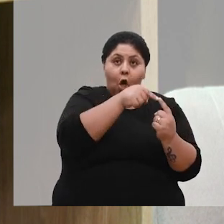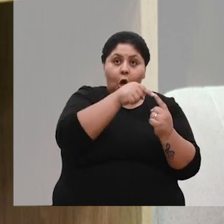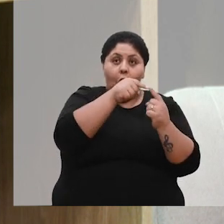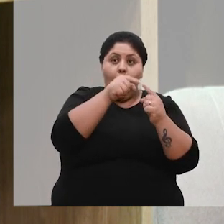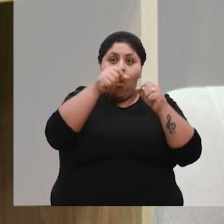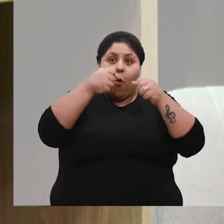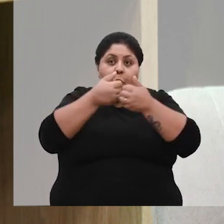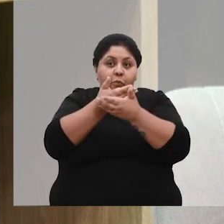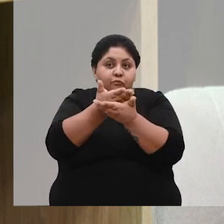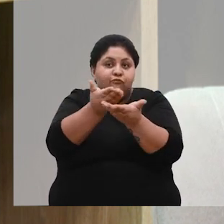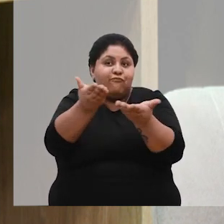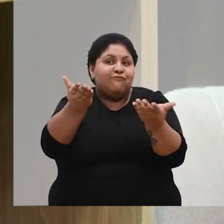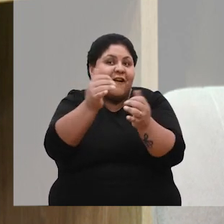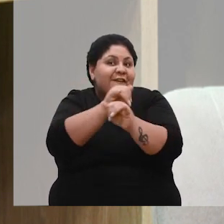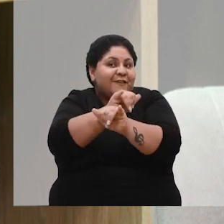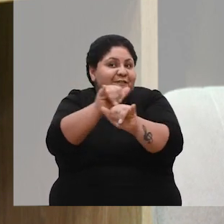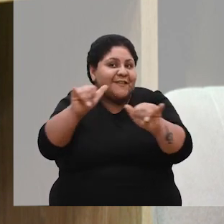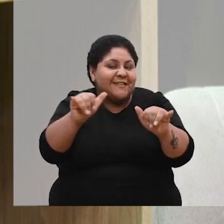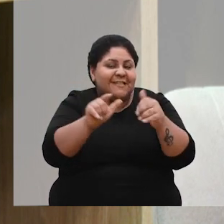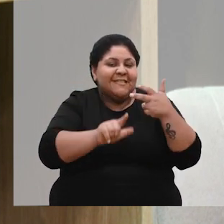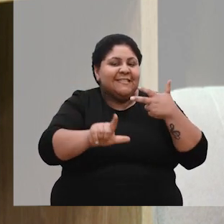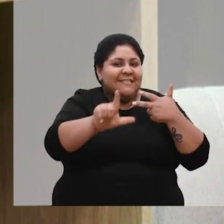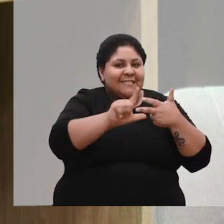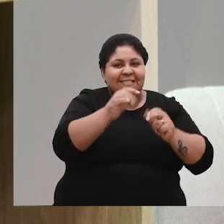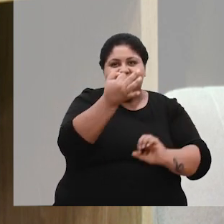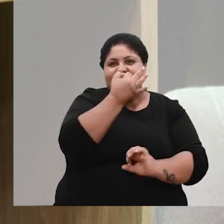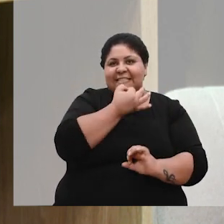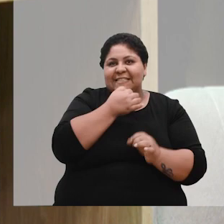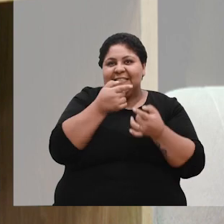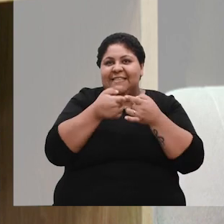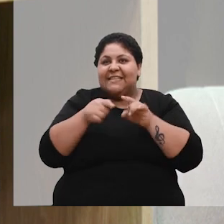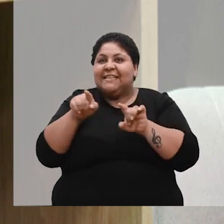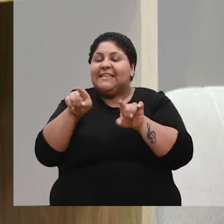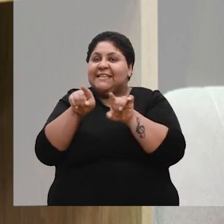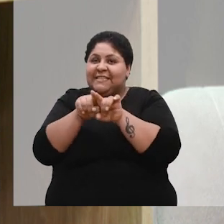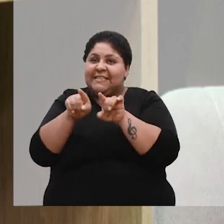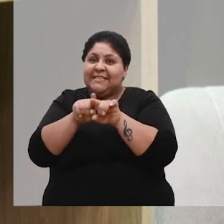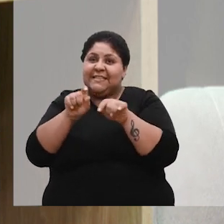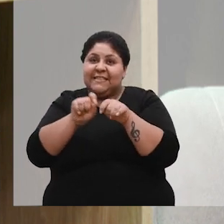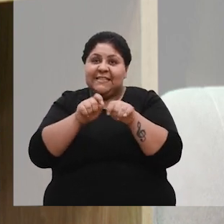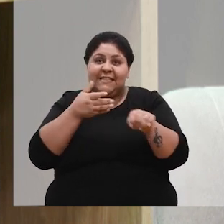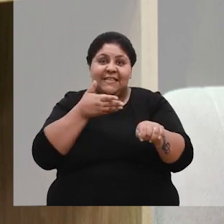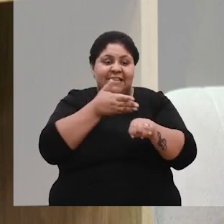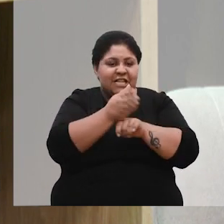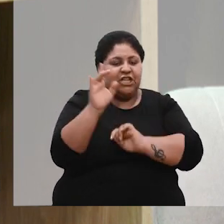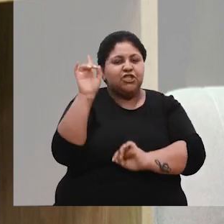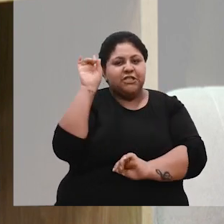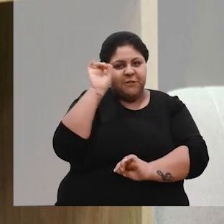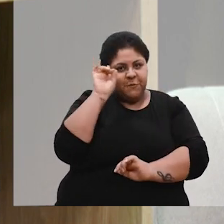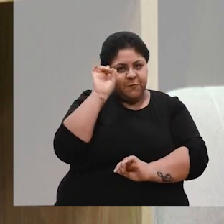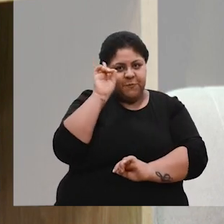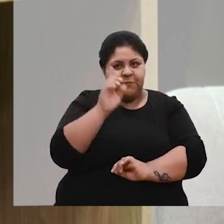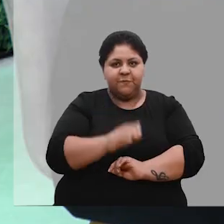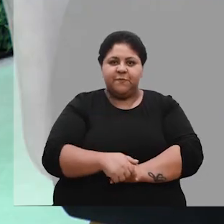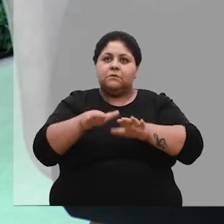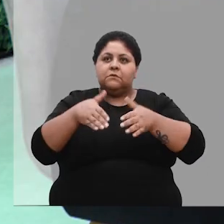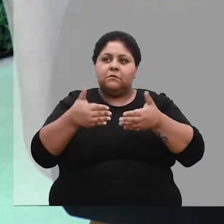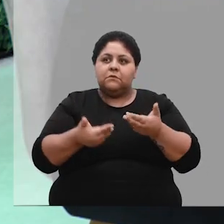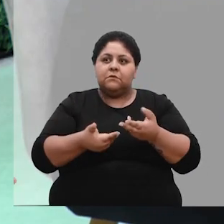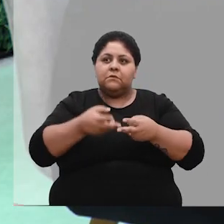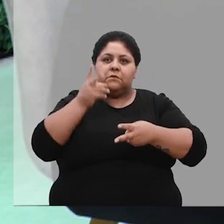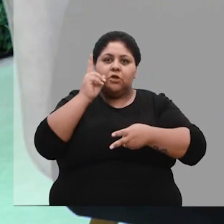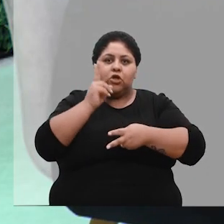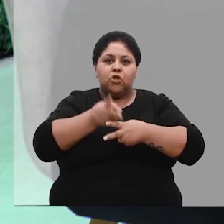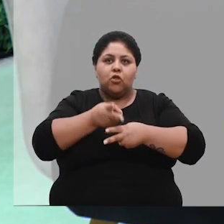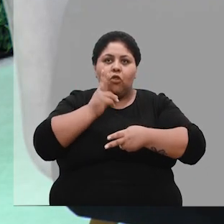objetivo levar até você as informações do Legislativo caxiense, mas também aquelas que fazem parte do seu dia a dia. Como